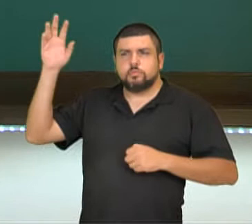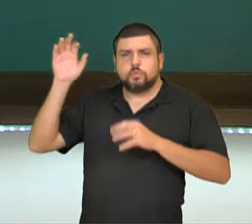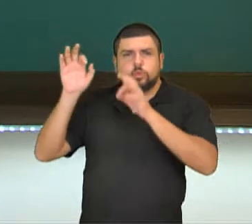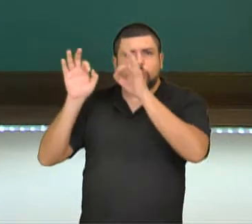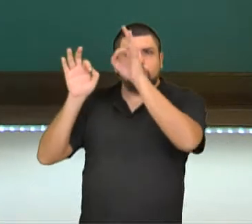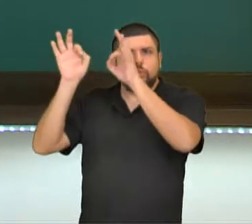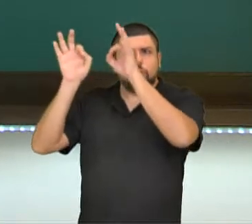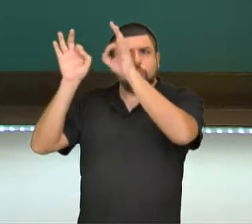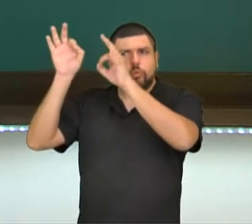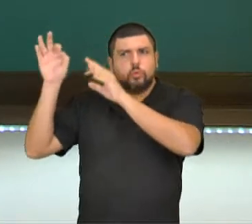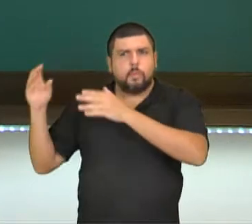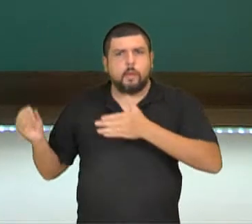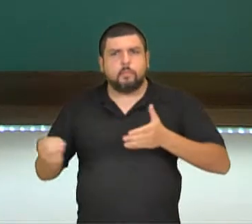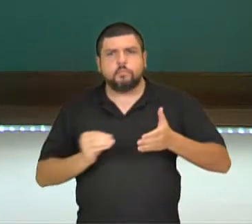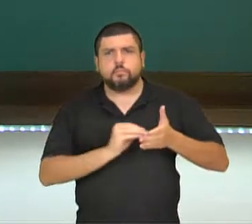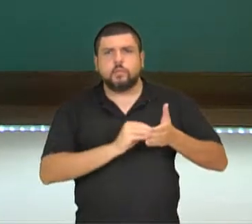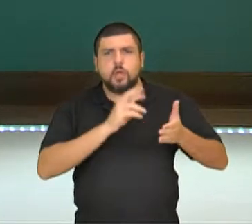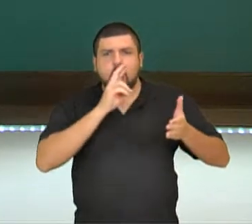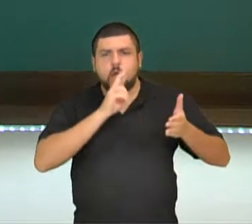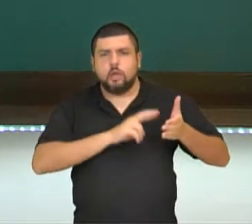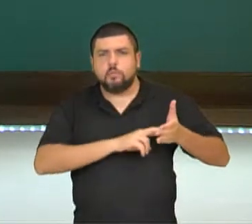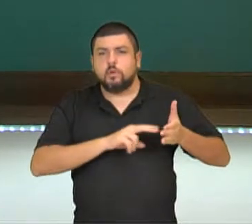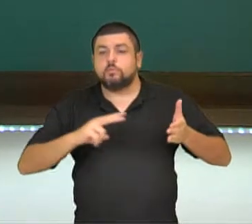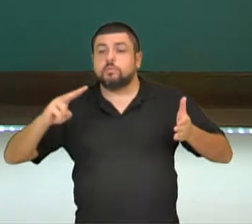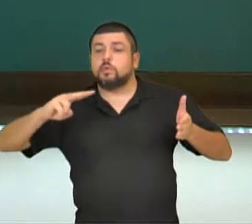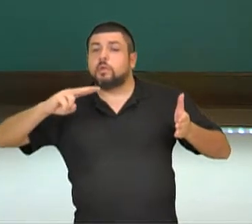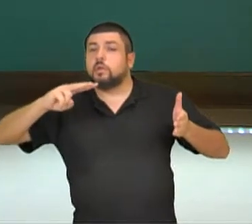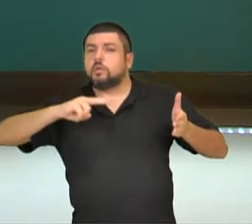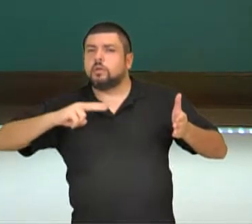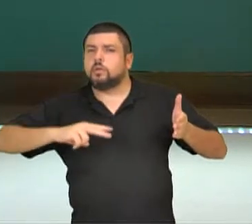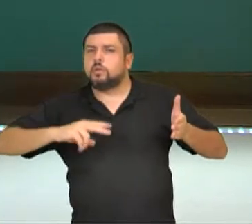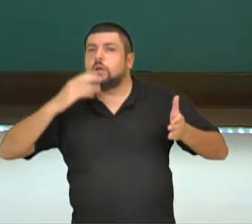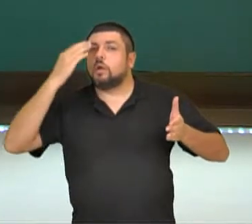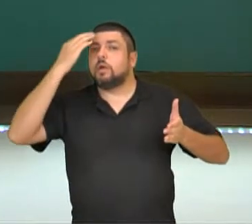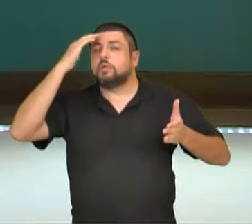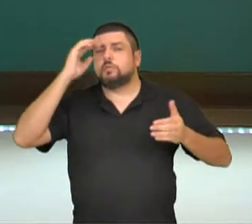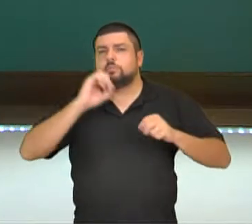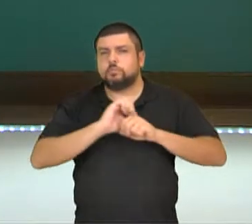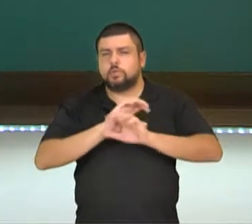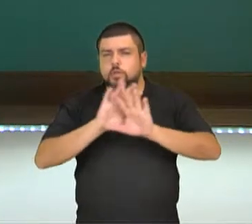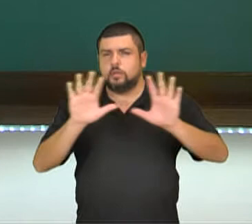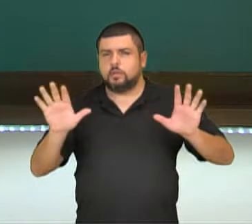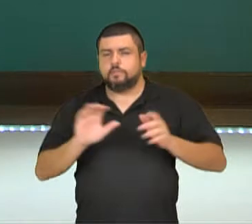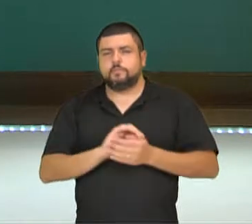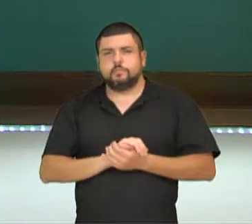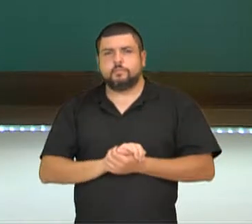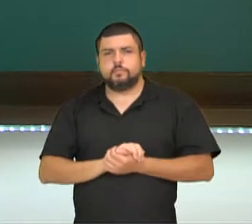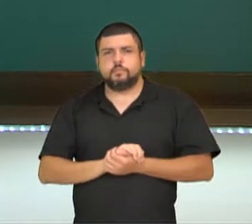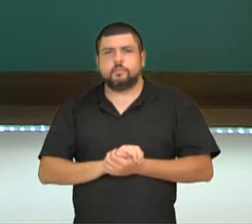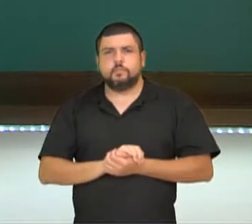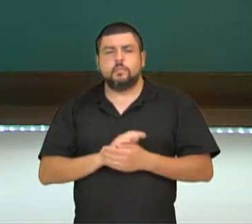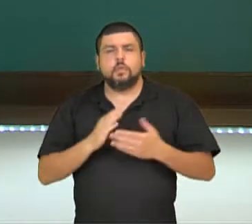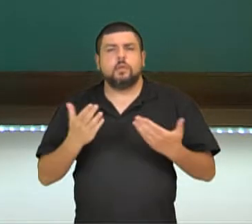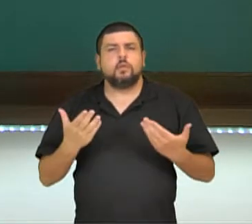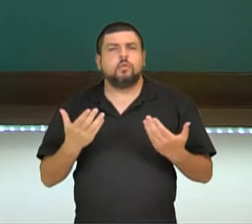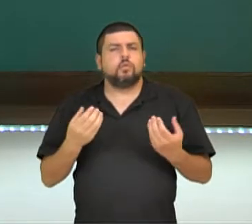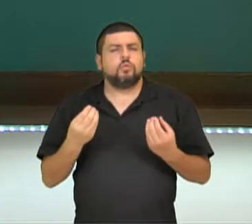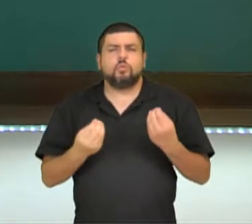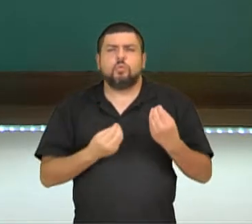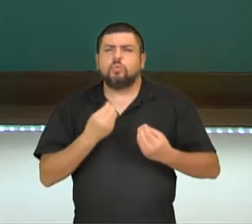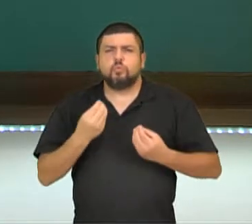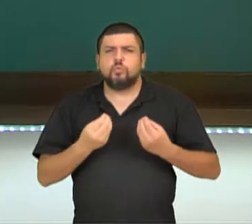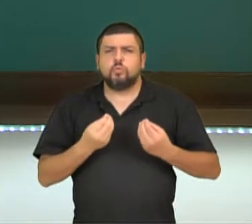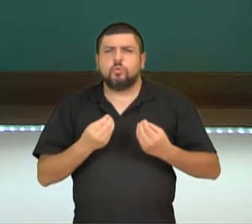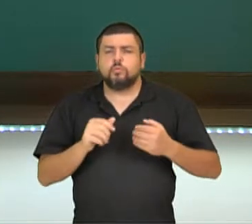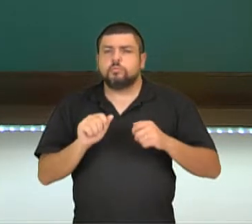seu interlocutor compreenda o que você escreveu. Então, quando é que nós vamos começar, vamos conseguir fazer isso? Fazendo